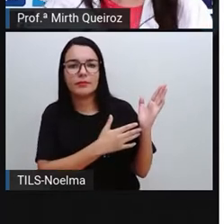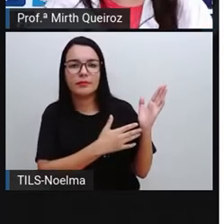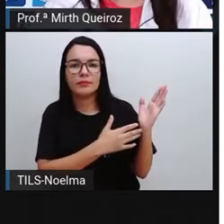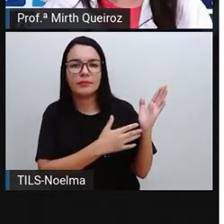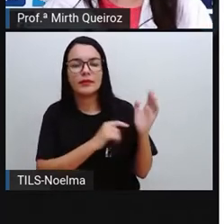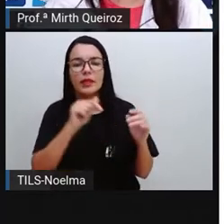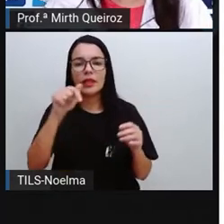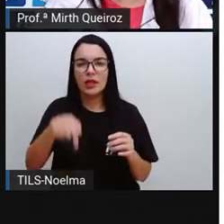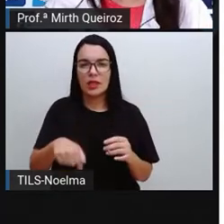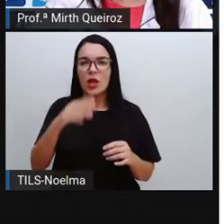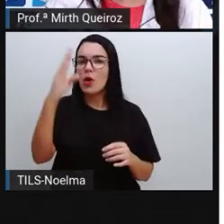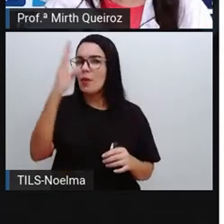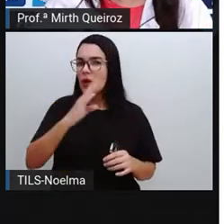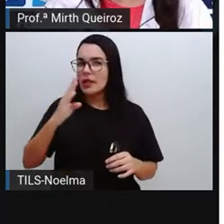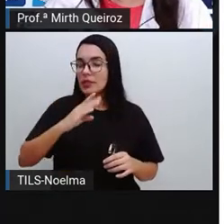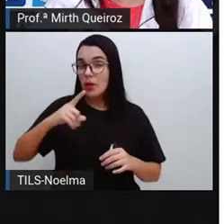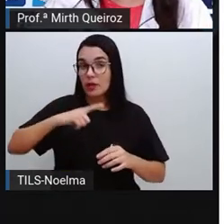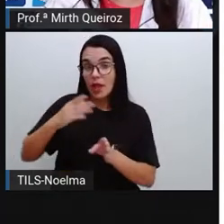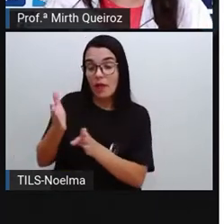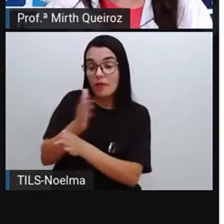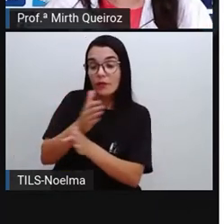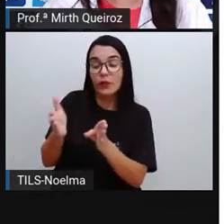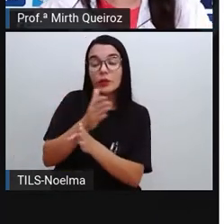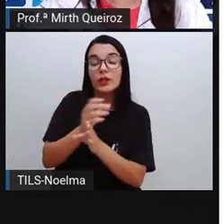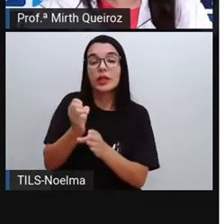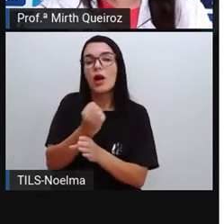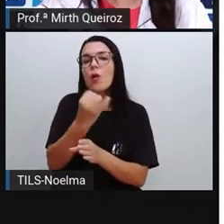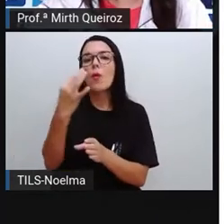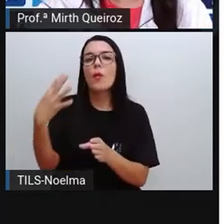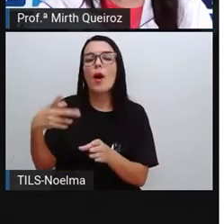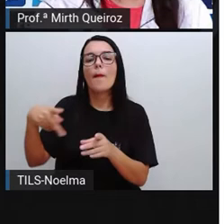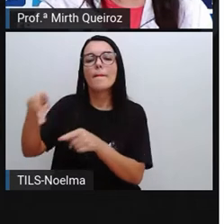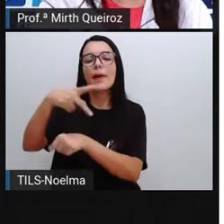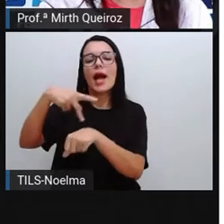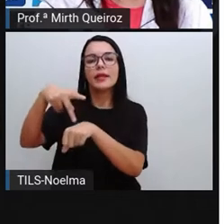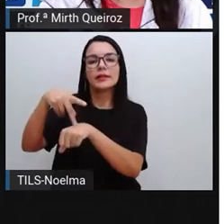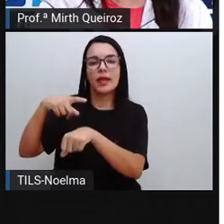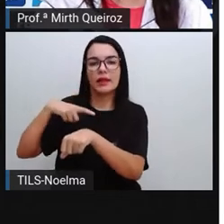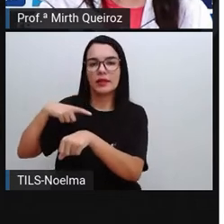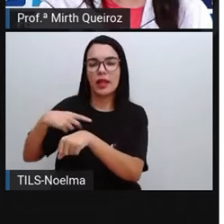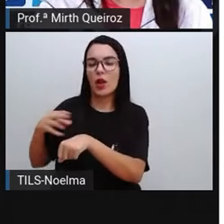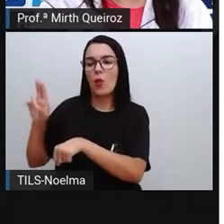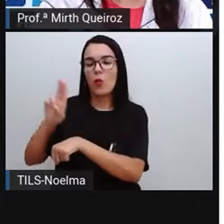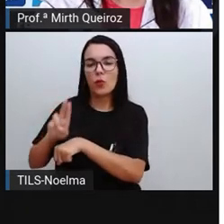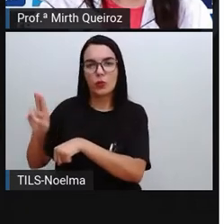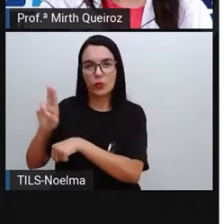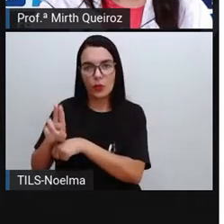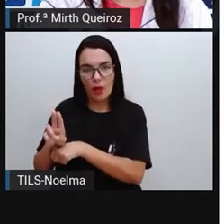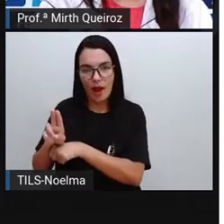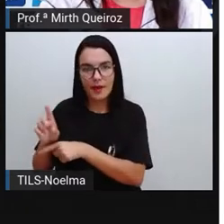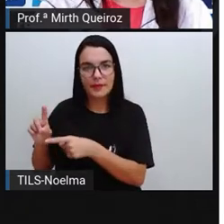o Brasil, ele faz fronteira com quais países? Olha só, com o Uruguai,